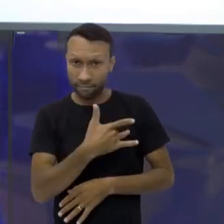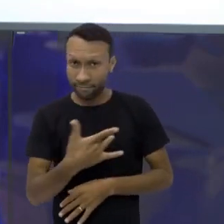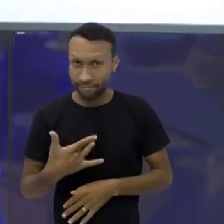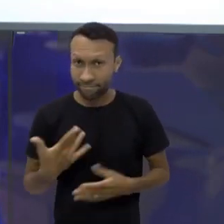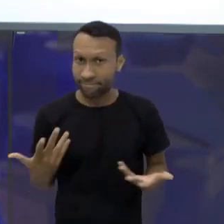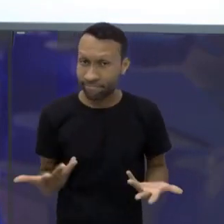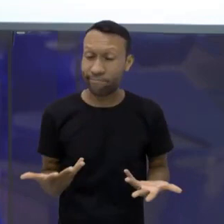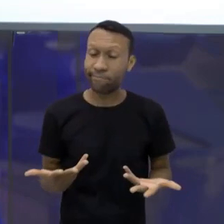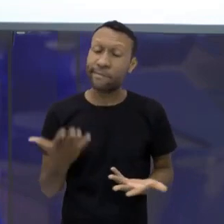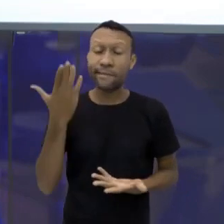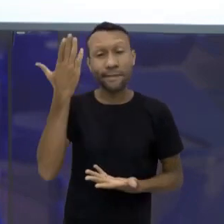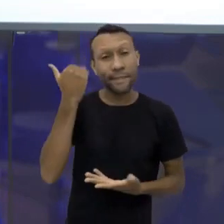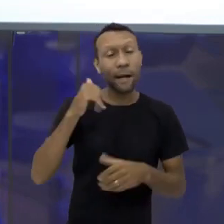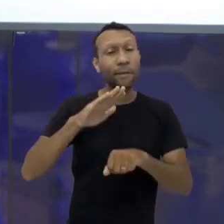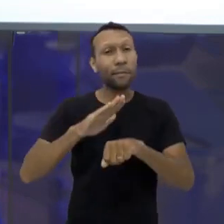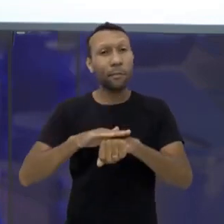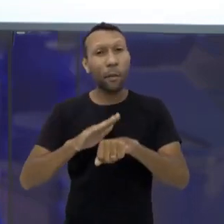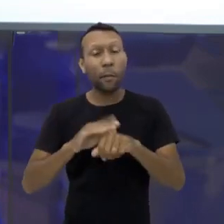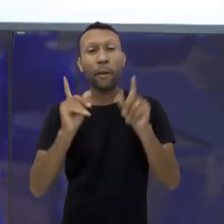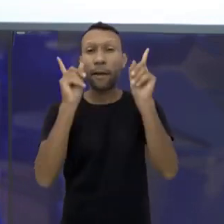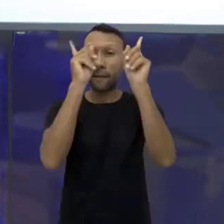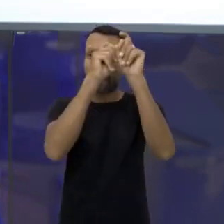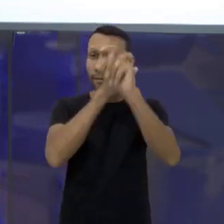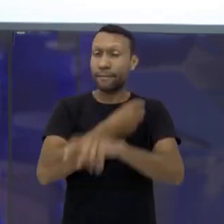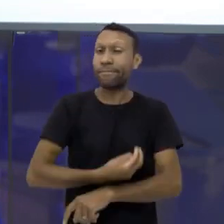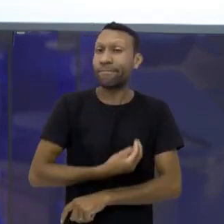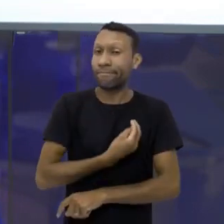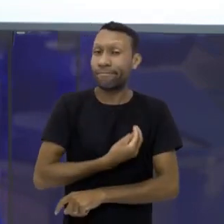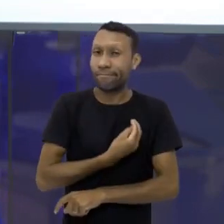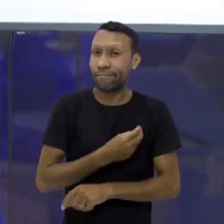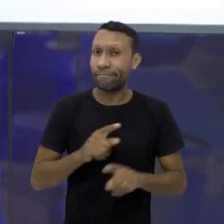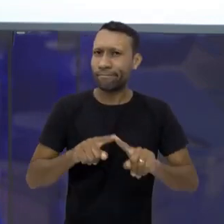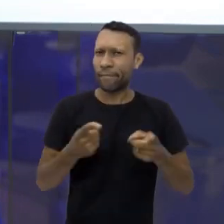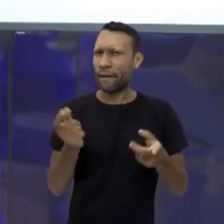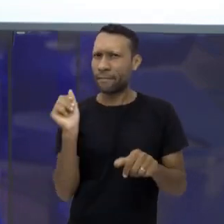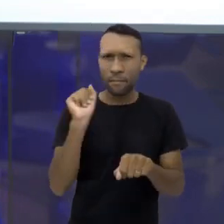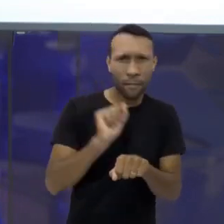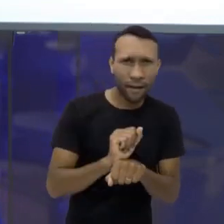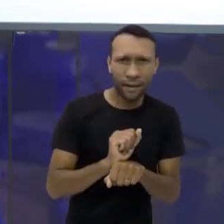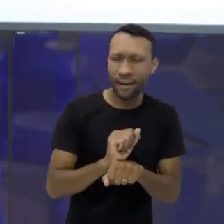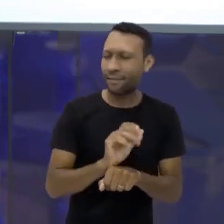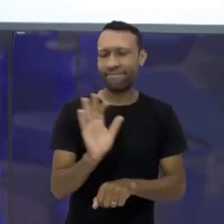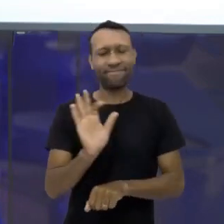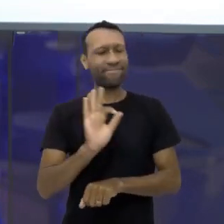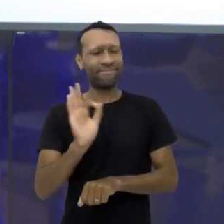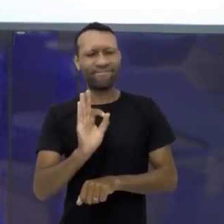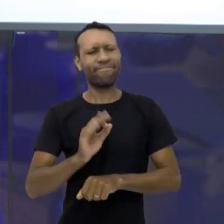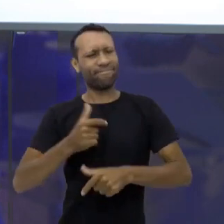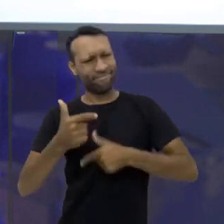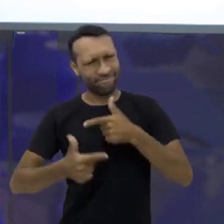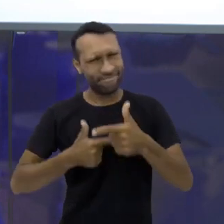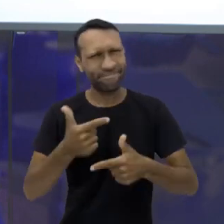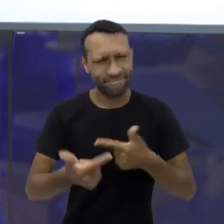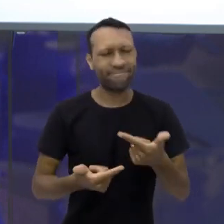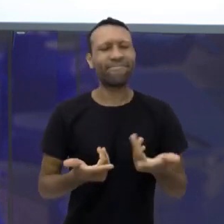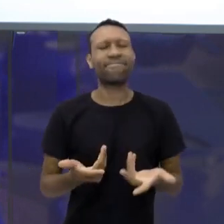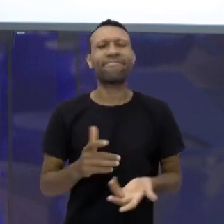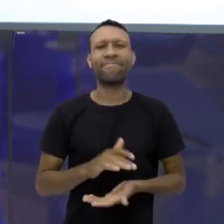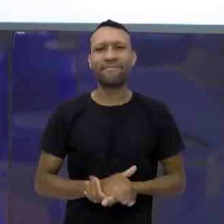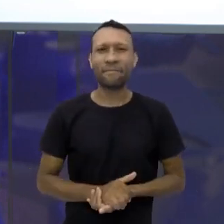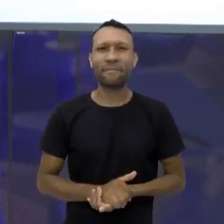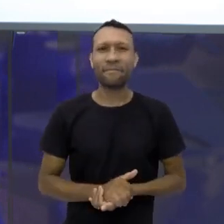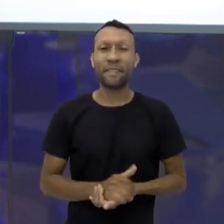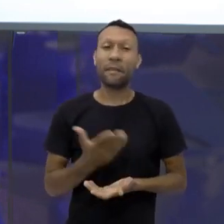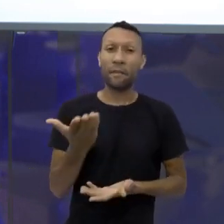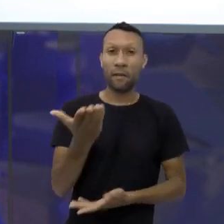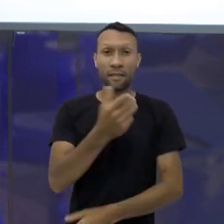contas, estamos em um momento muito difícil das nossas vidas, mas não é por isso que nós vamos parar e nem desistir daquilo que nós acreditamos.